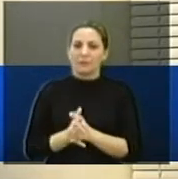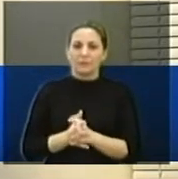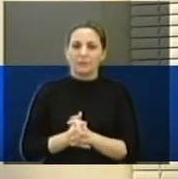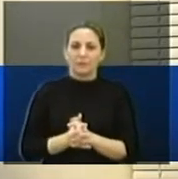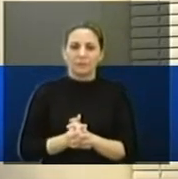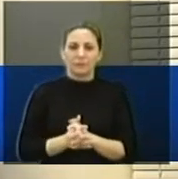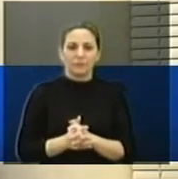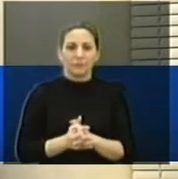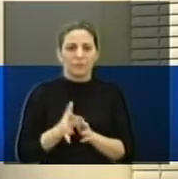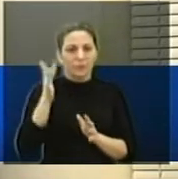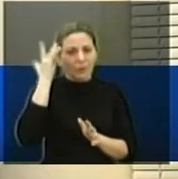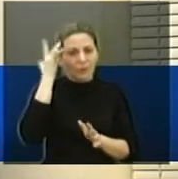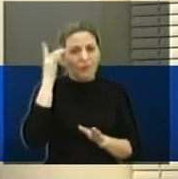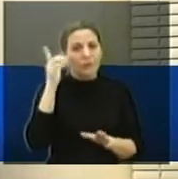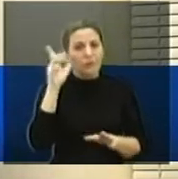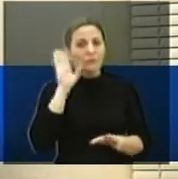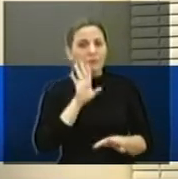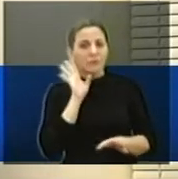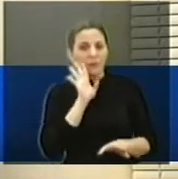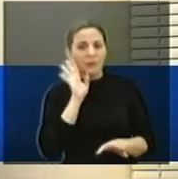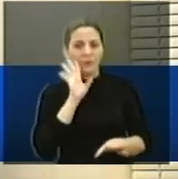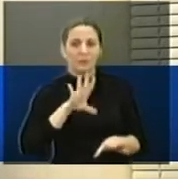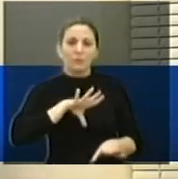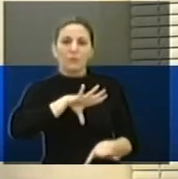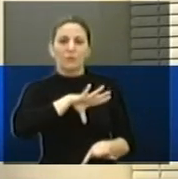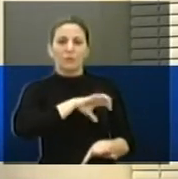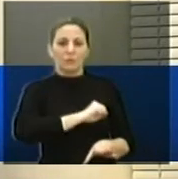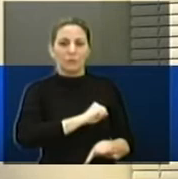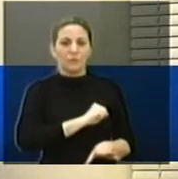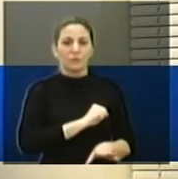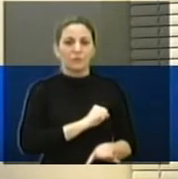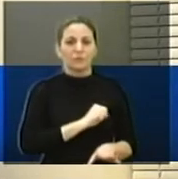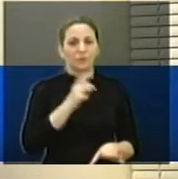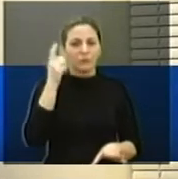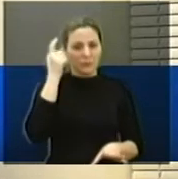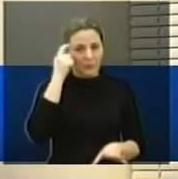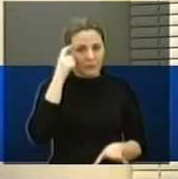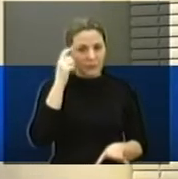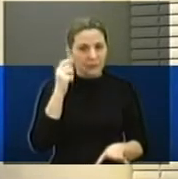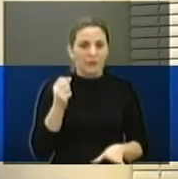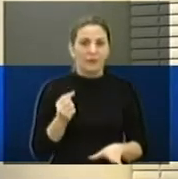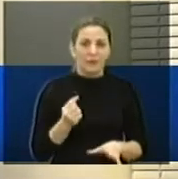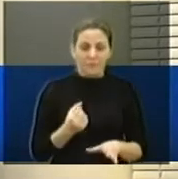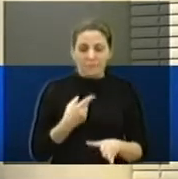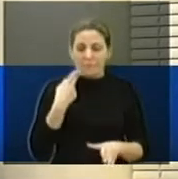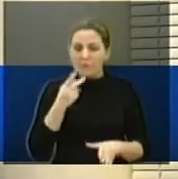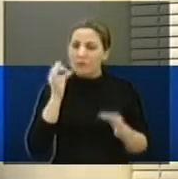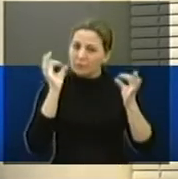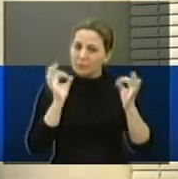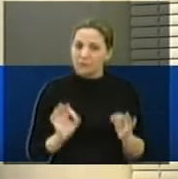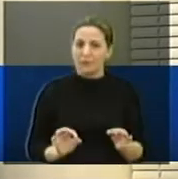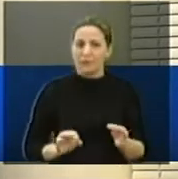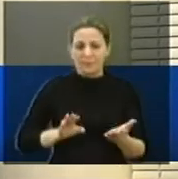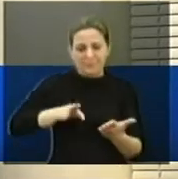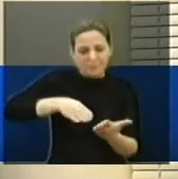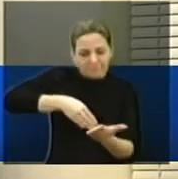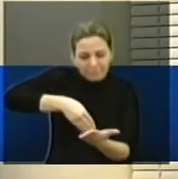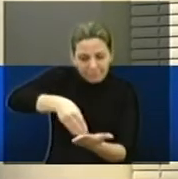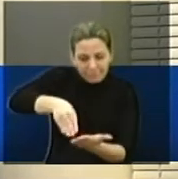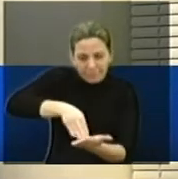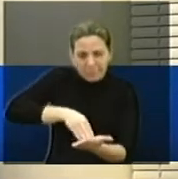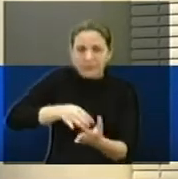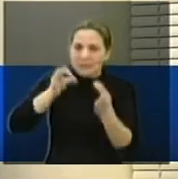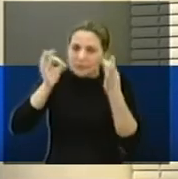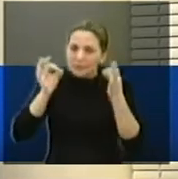eu acho legal ao gosto da ideia ciclofaixa defendo é pintar direito à cidade